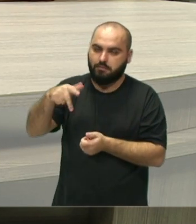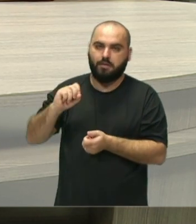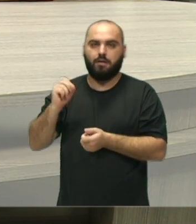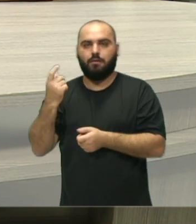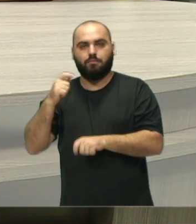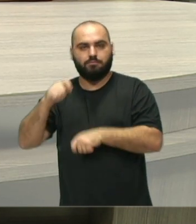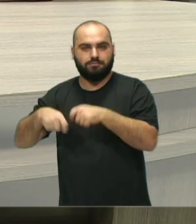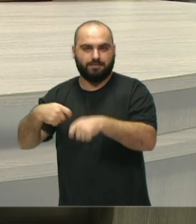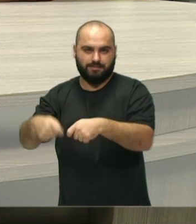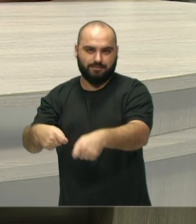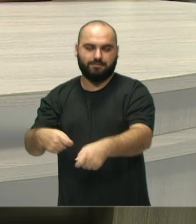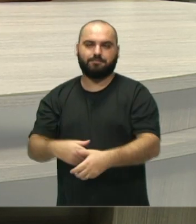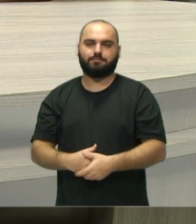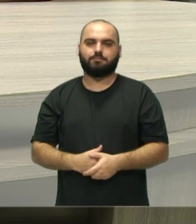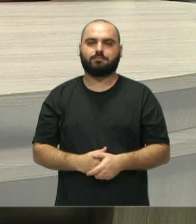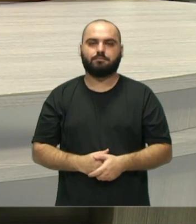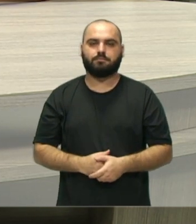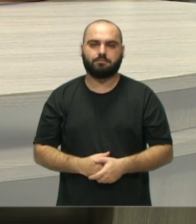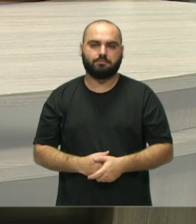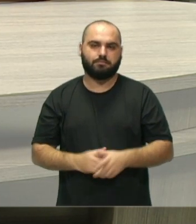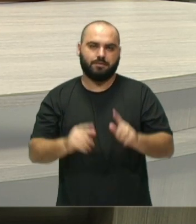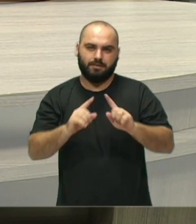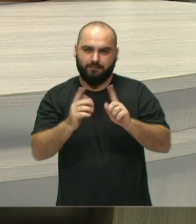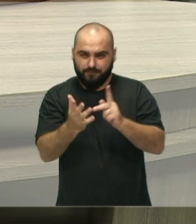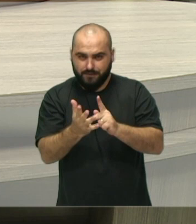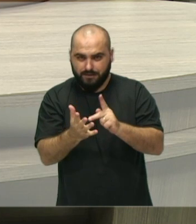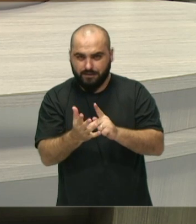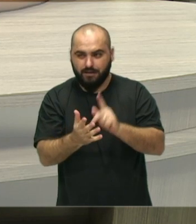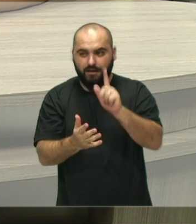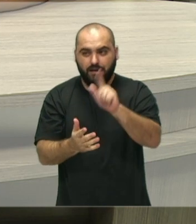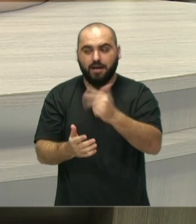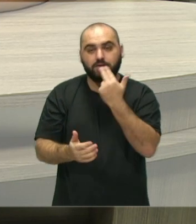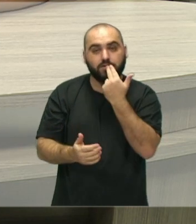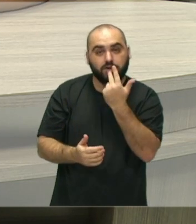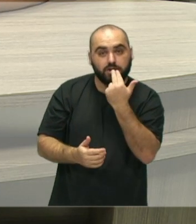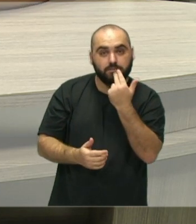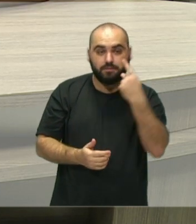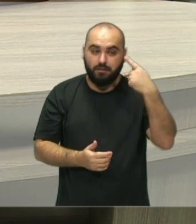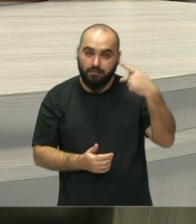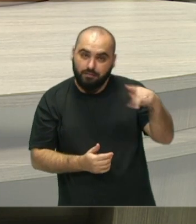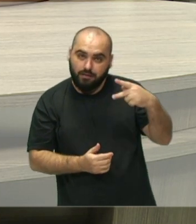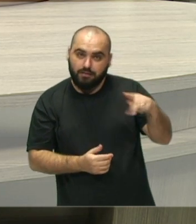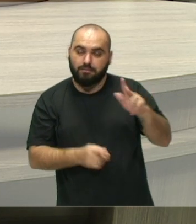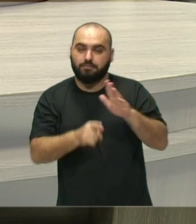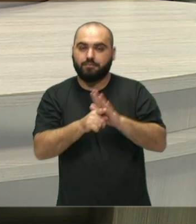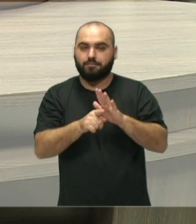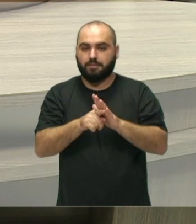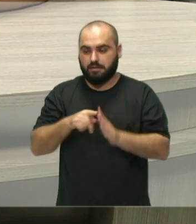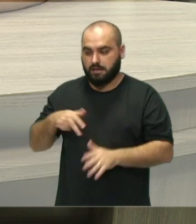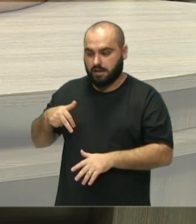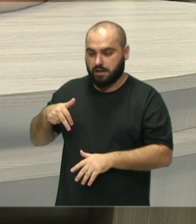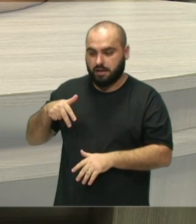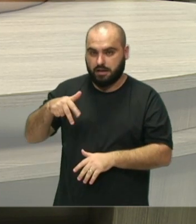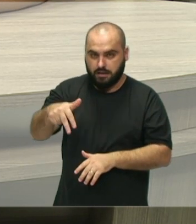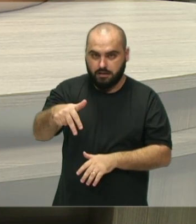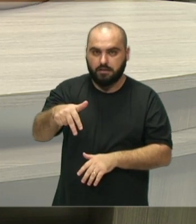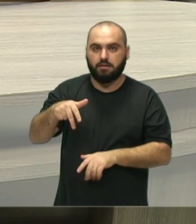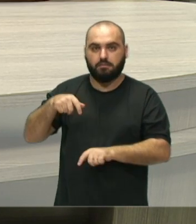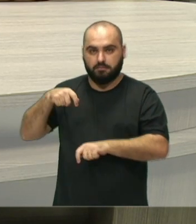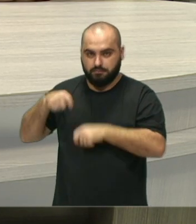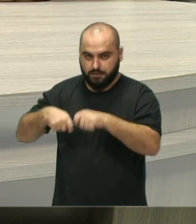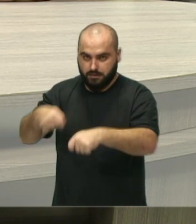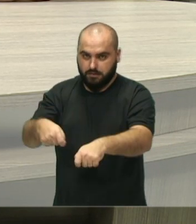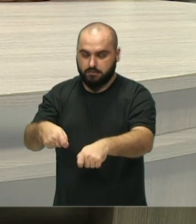assim, né? Na realidade, então, esses são os modais ativos de deslocamentos, é a caminhada e a